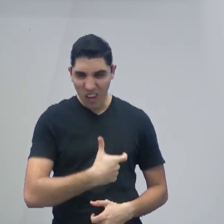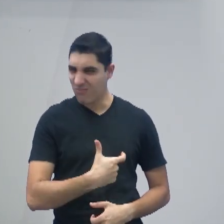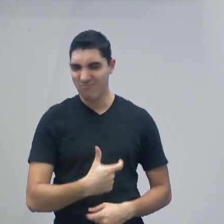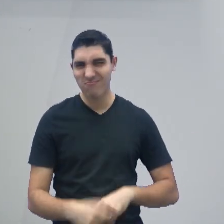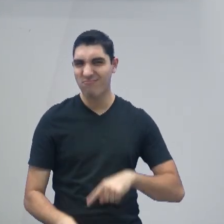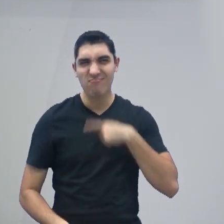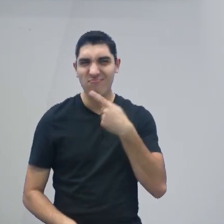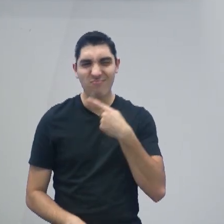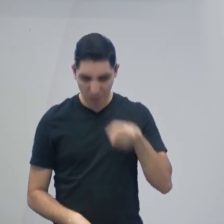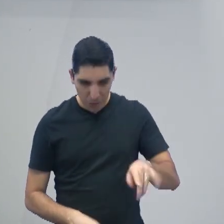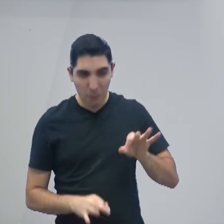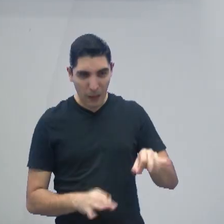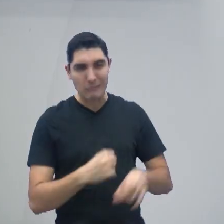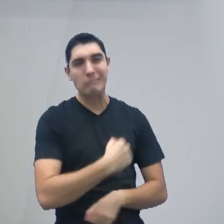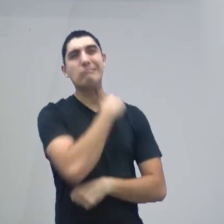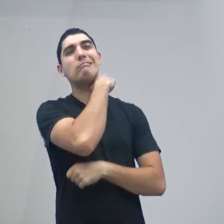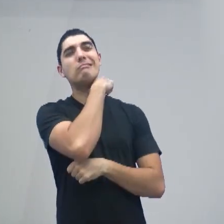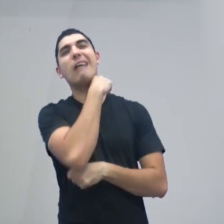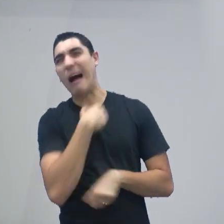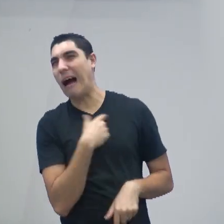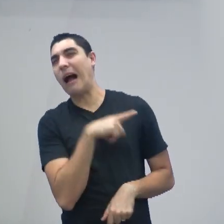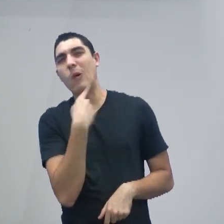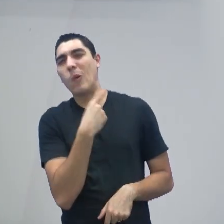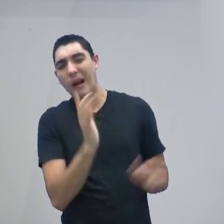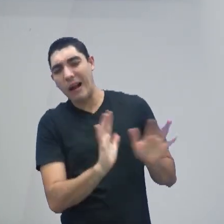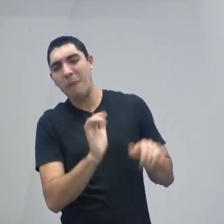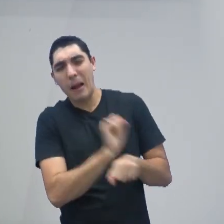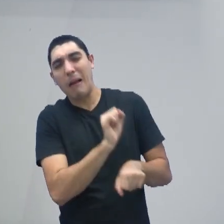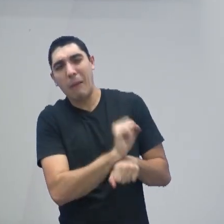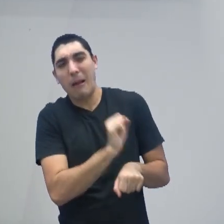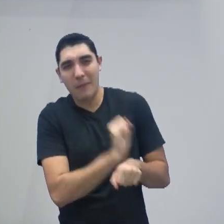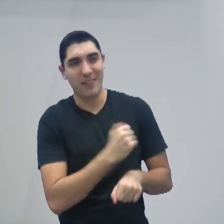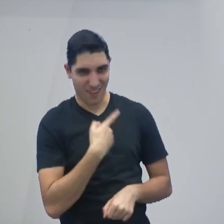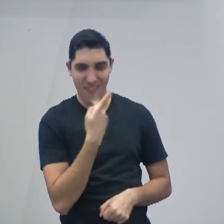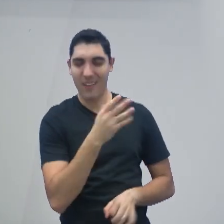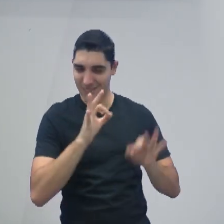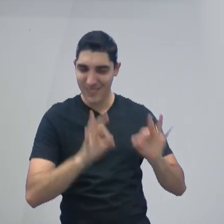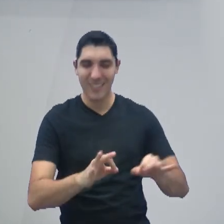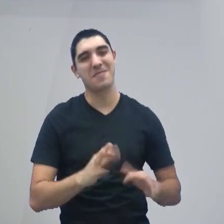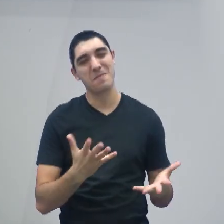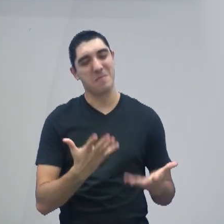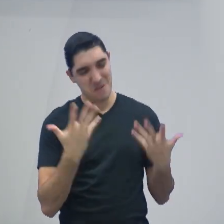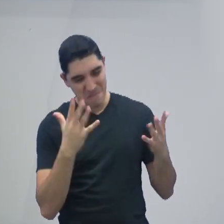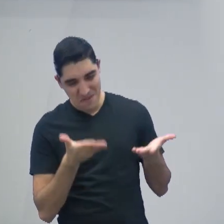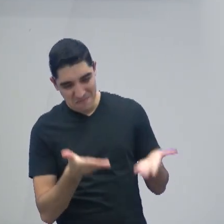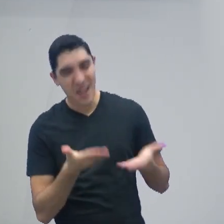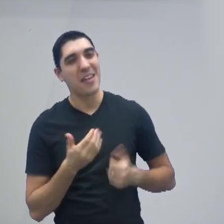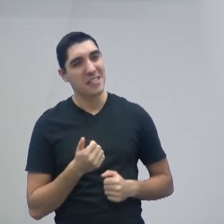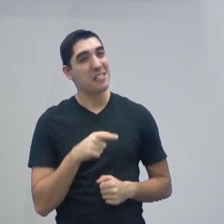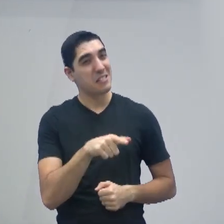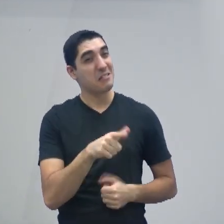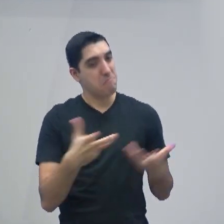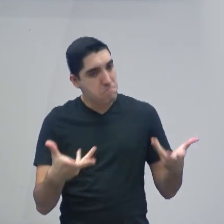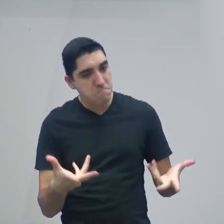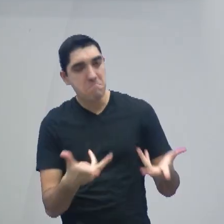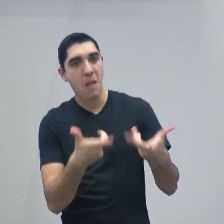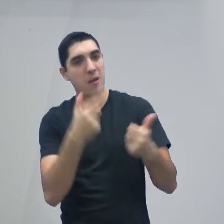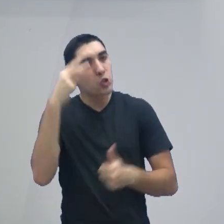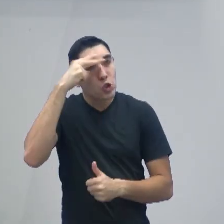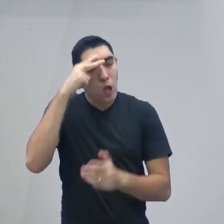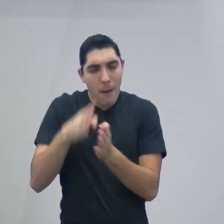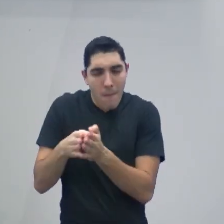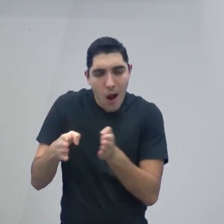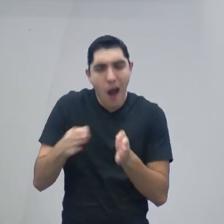daria um mata-leão em mim, eu pediria arrego rapidinho. Parabéns pro Bento, uma baita trajetória que está somente no